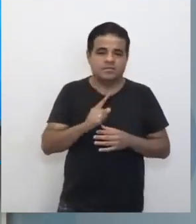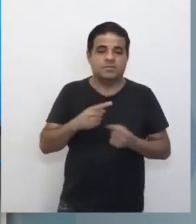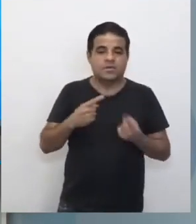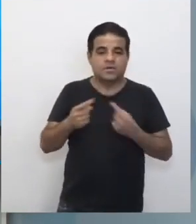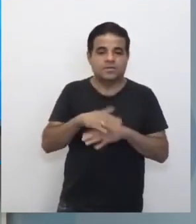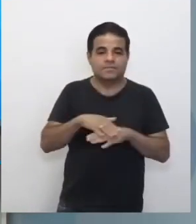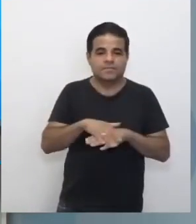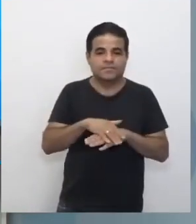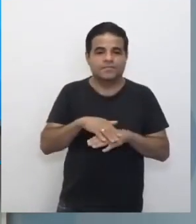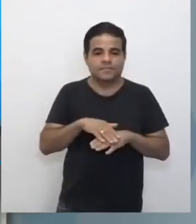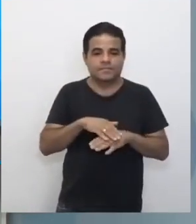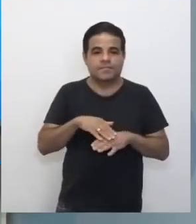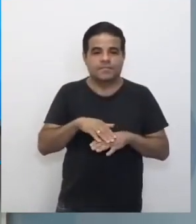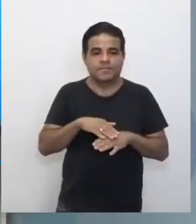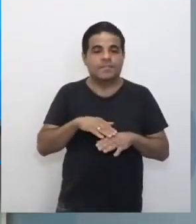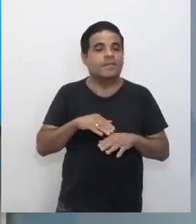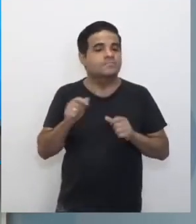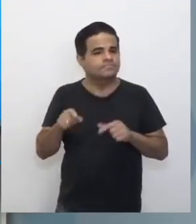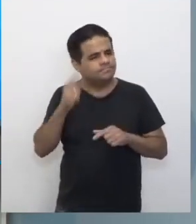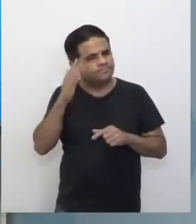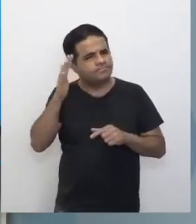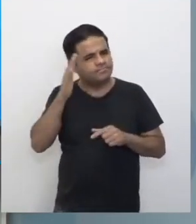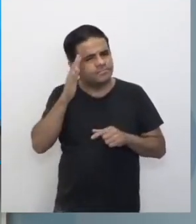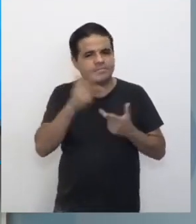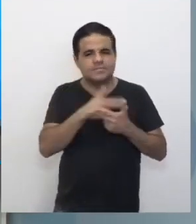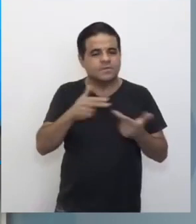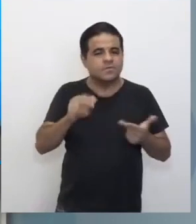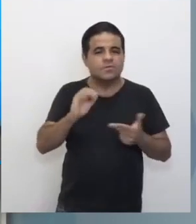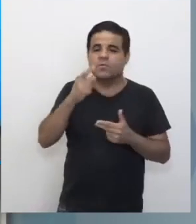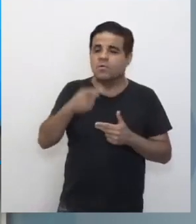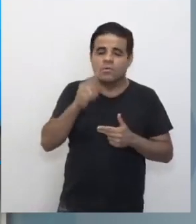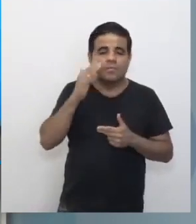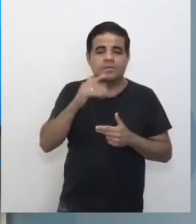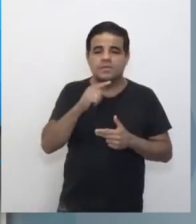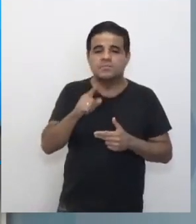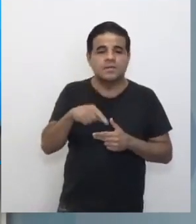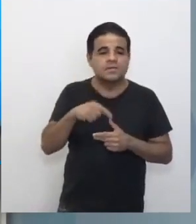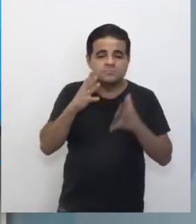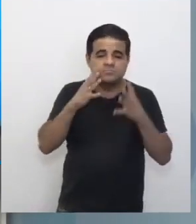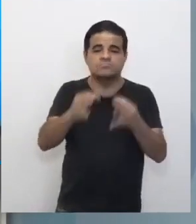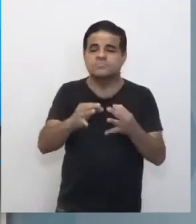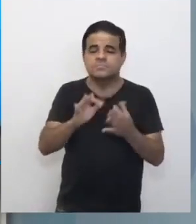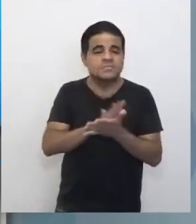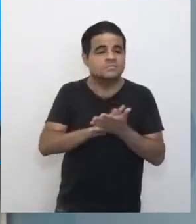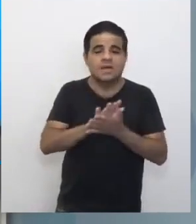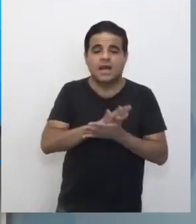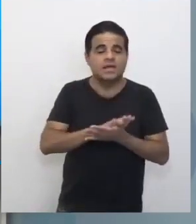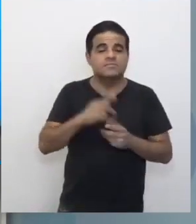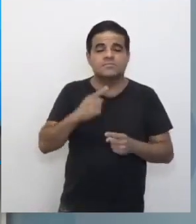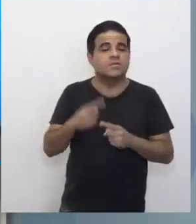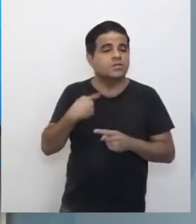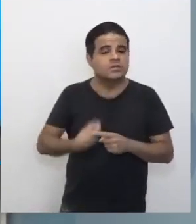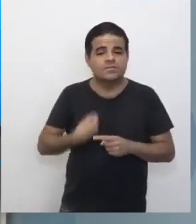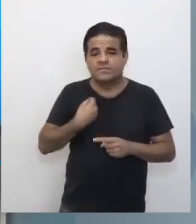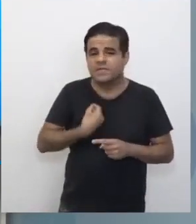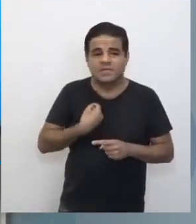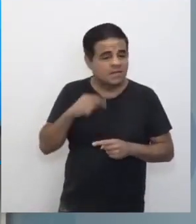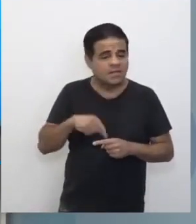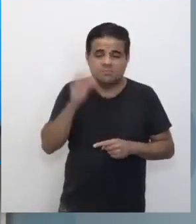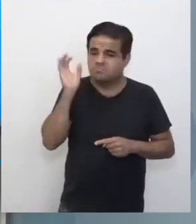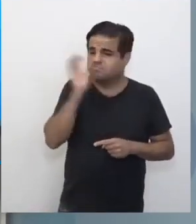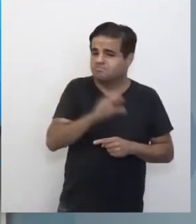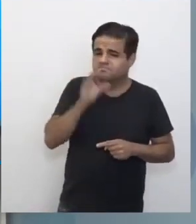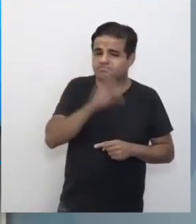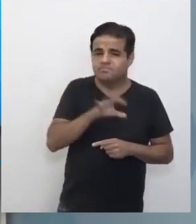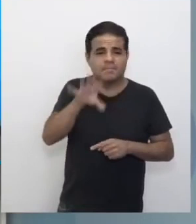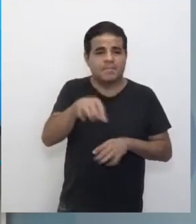aqui, que ela olhou pra mim e falou. Acho que ela deve ter pensado a mesma coisa. Ou a gente presta atenção, mas a gente já não liga mais. Por quê? Porque a nossa vida na cidade é corrida. É